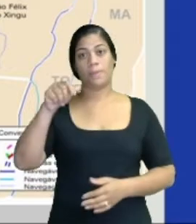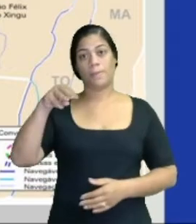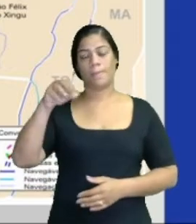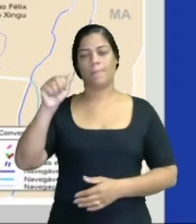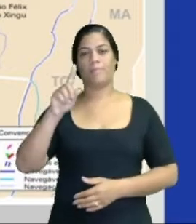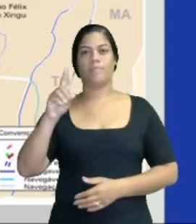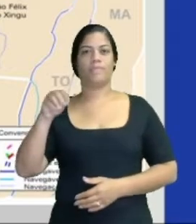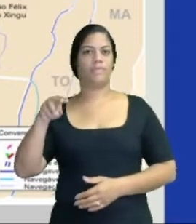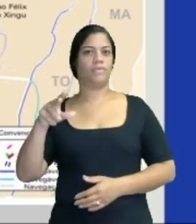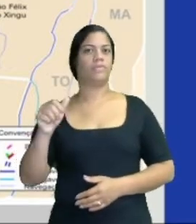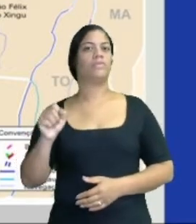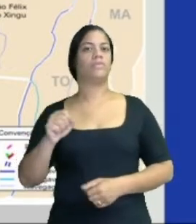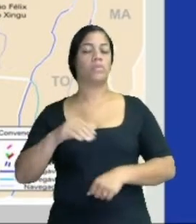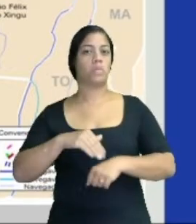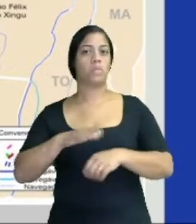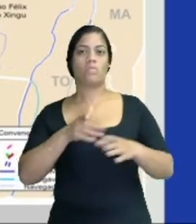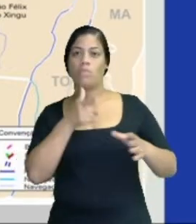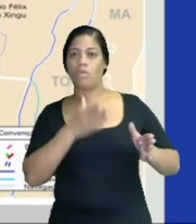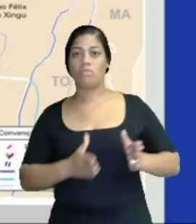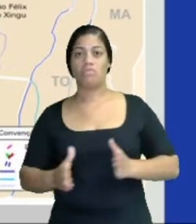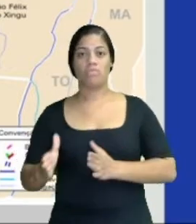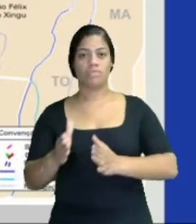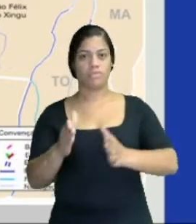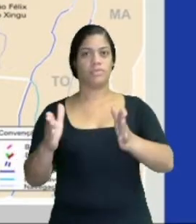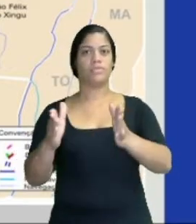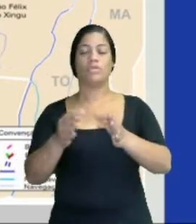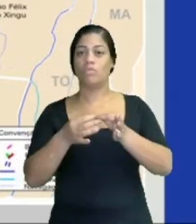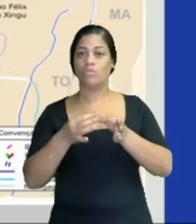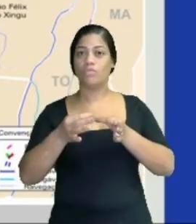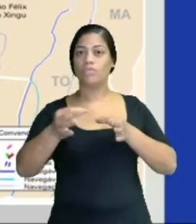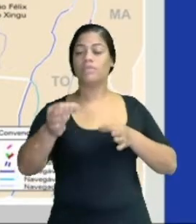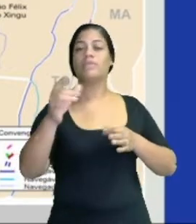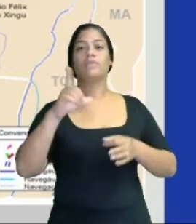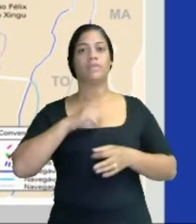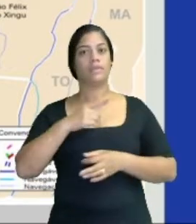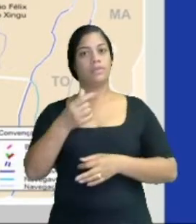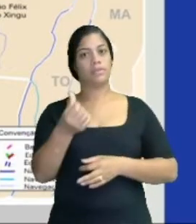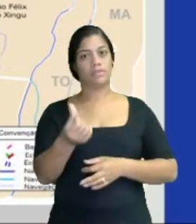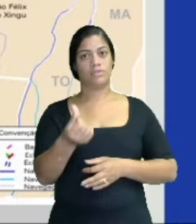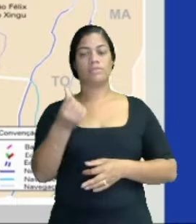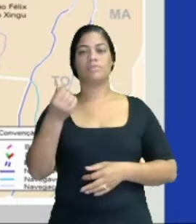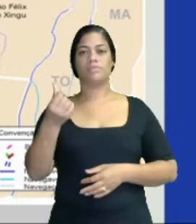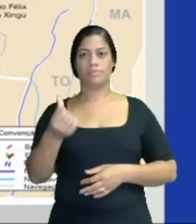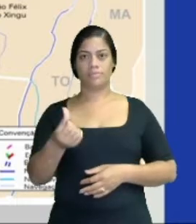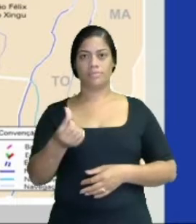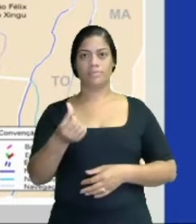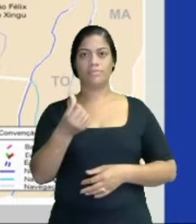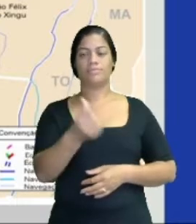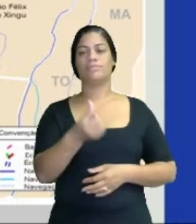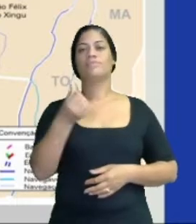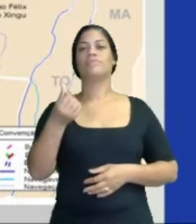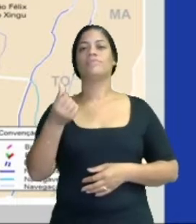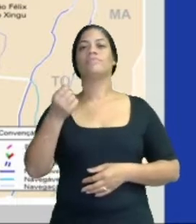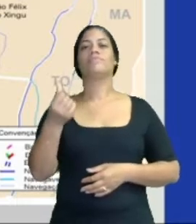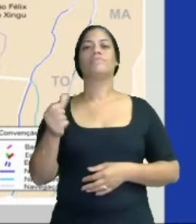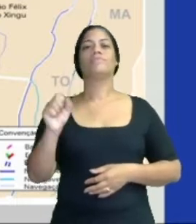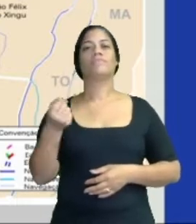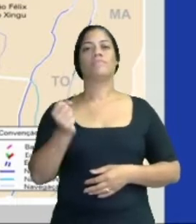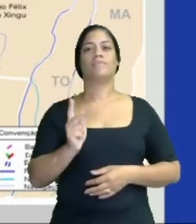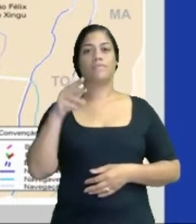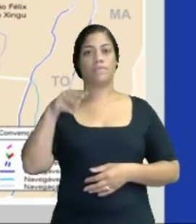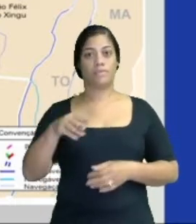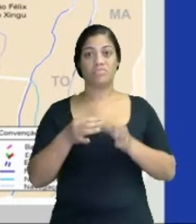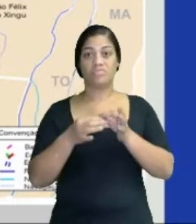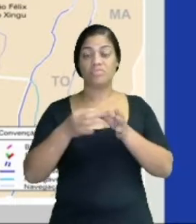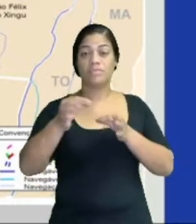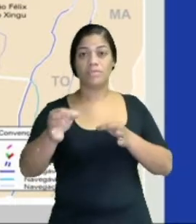em extensão e volume de água, né? Possui 6.868 quilômetros de extensão e é a maior